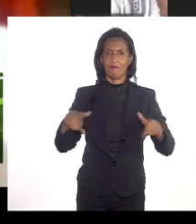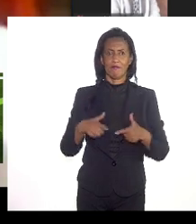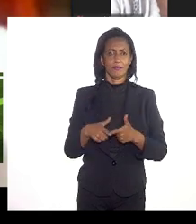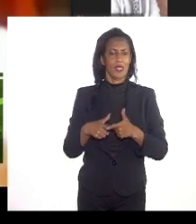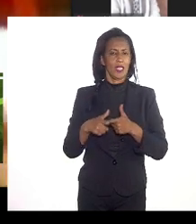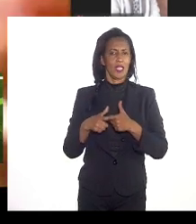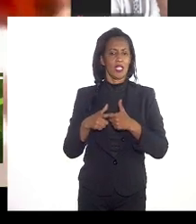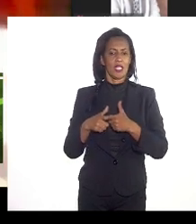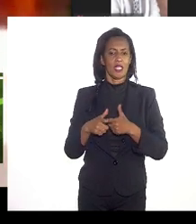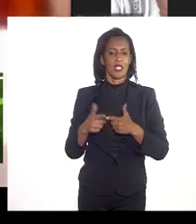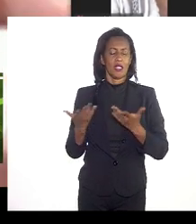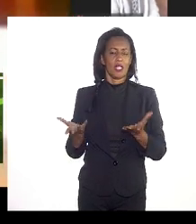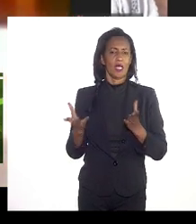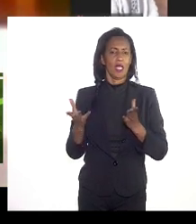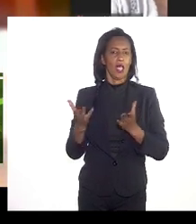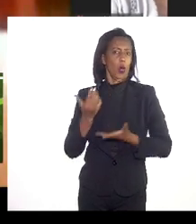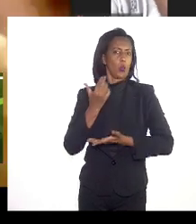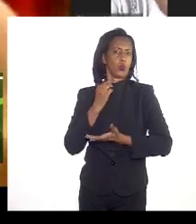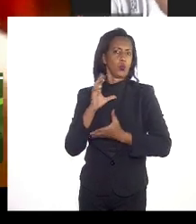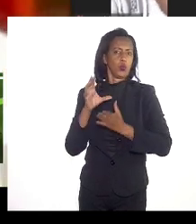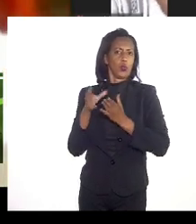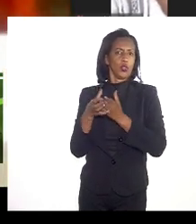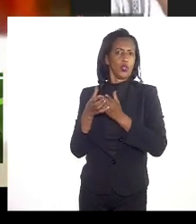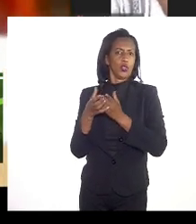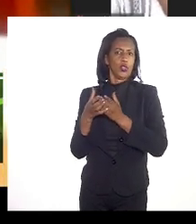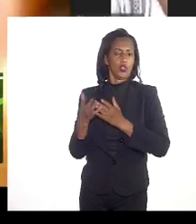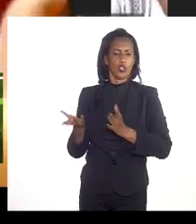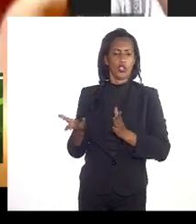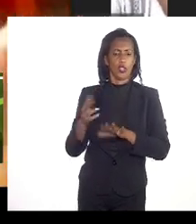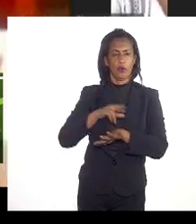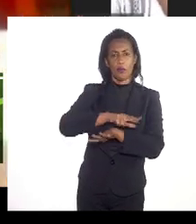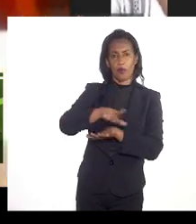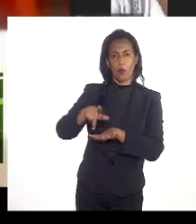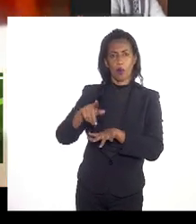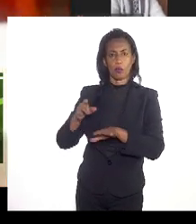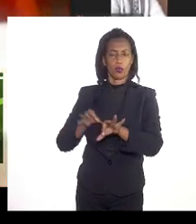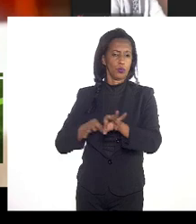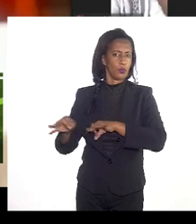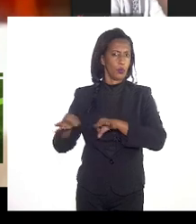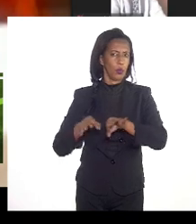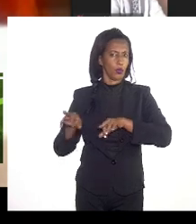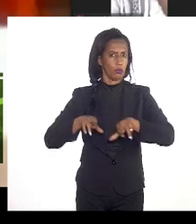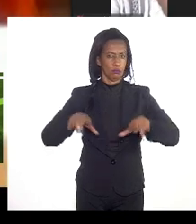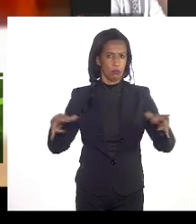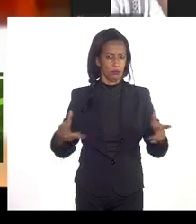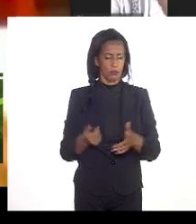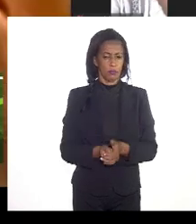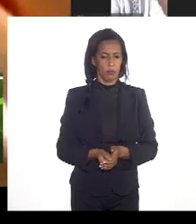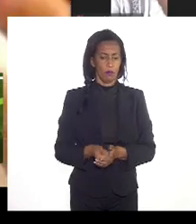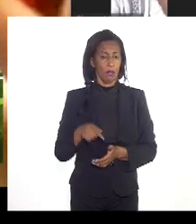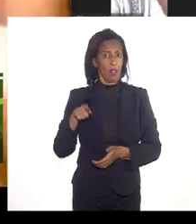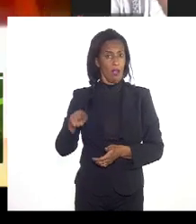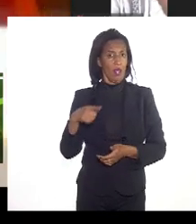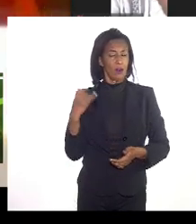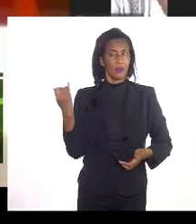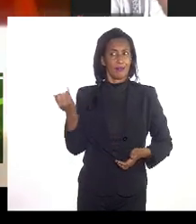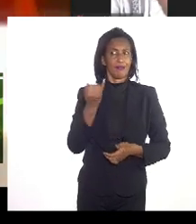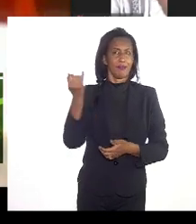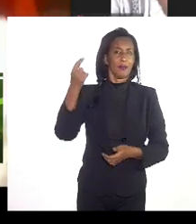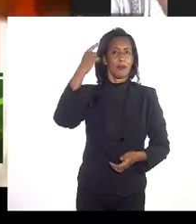que não comporta uma hierarquização entre modos de vida, entre projetos de vida. E isso é fundamental para a gente